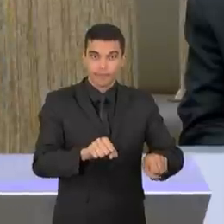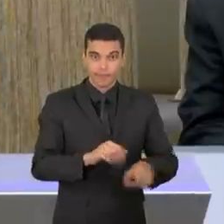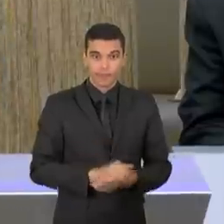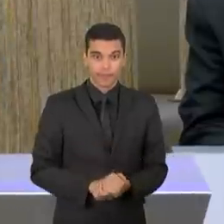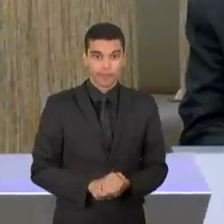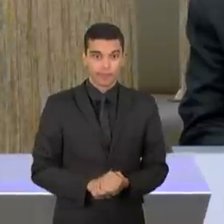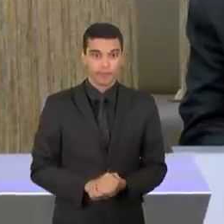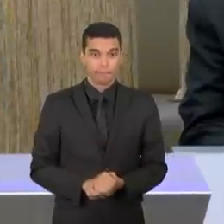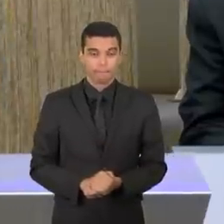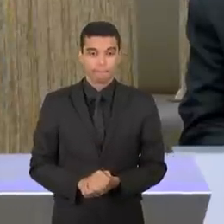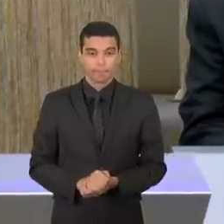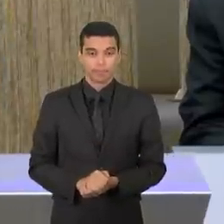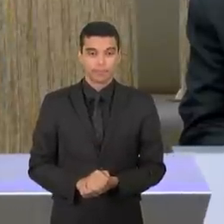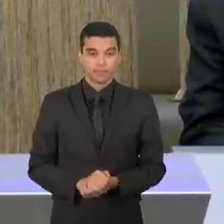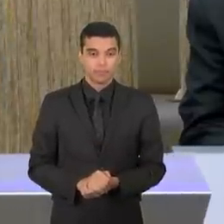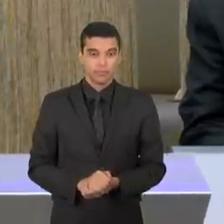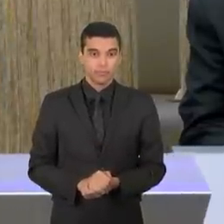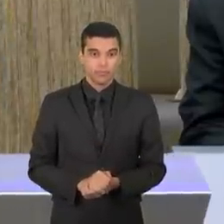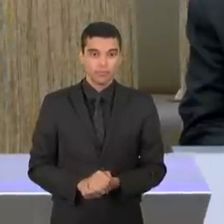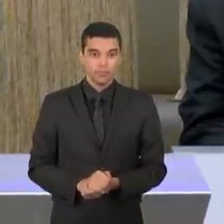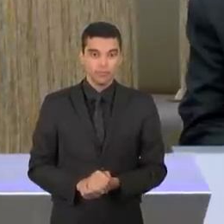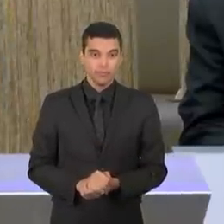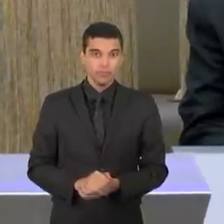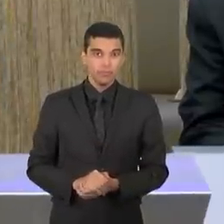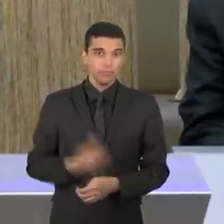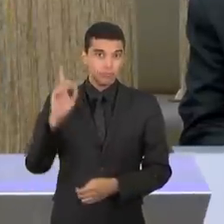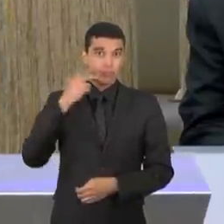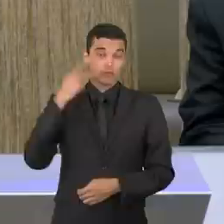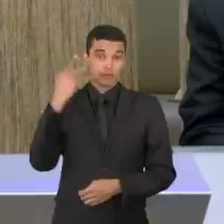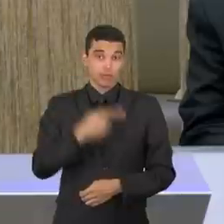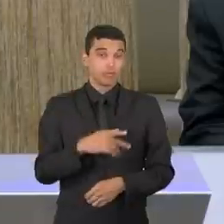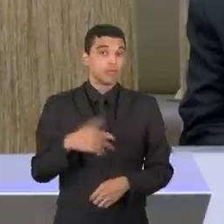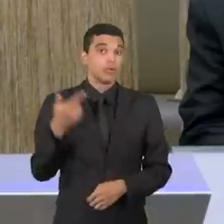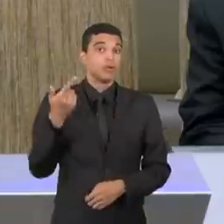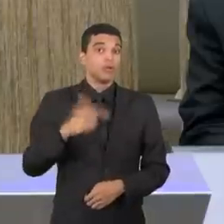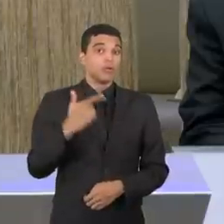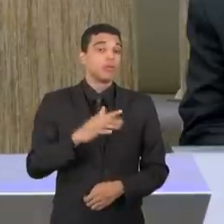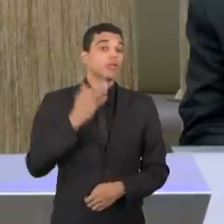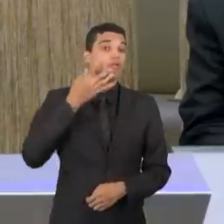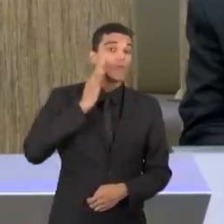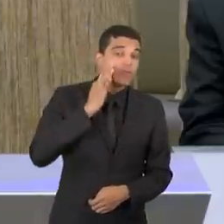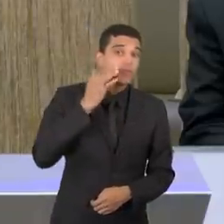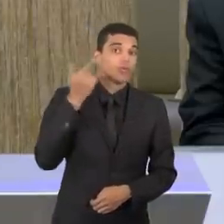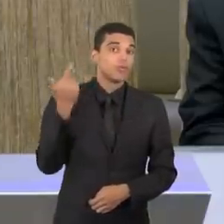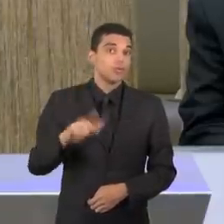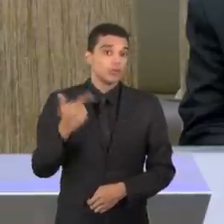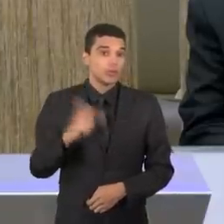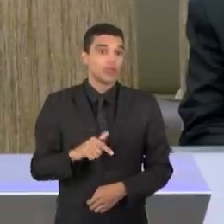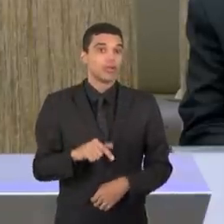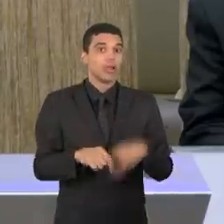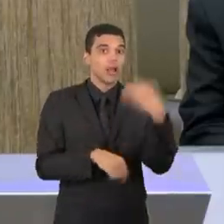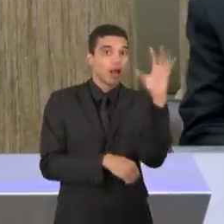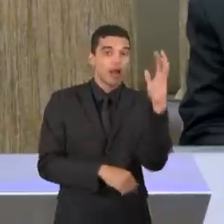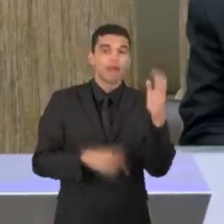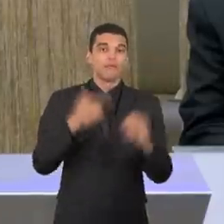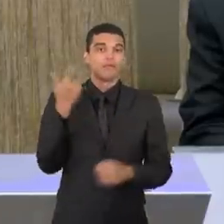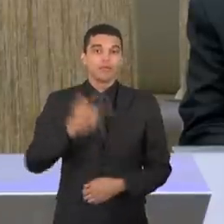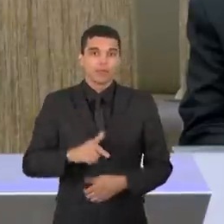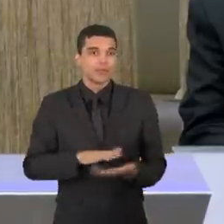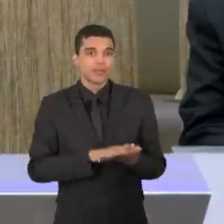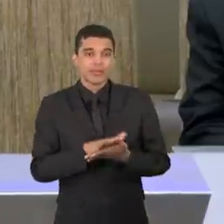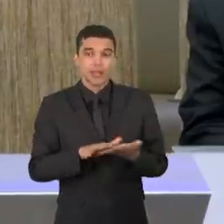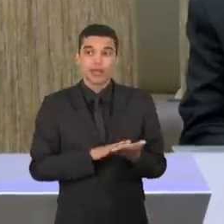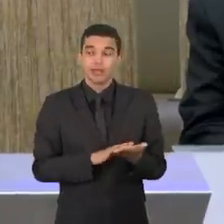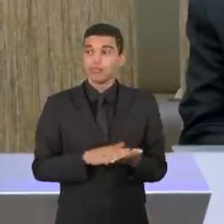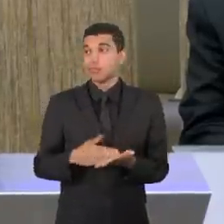que não tem fruto, não tem raiz mais, não tem nada, a gente semeia. Aí Deus, sabe o